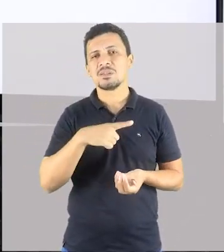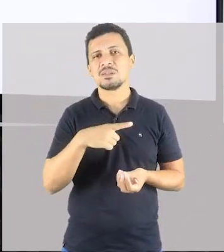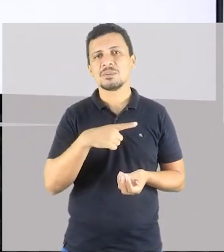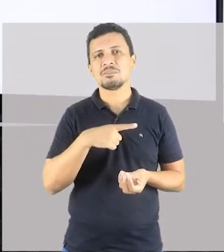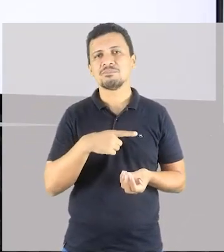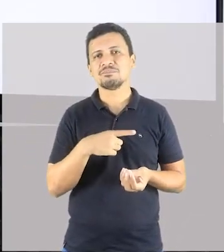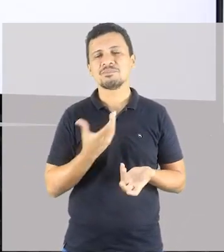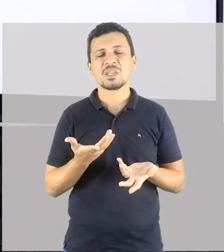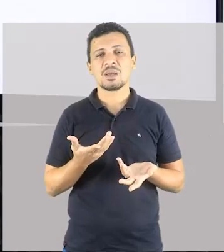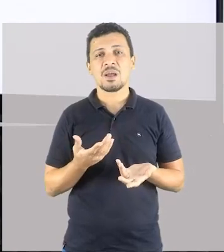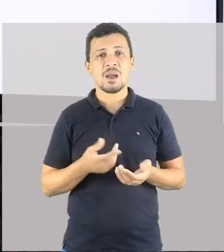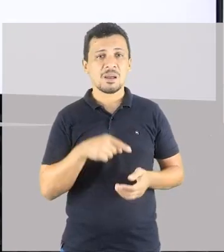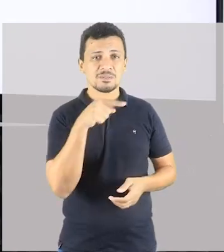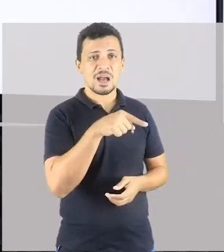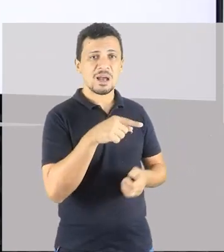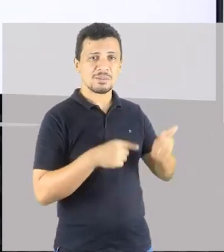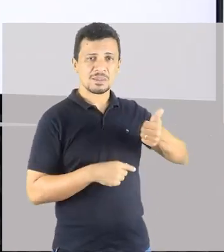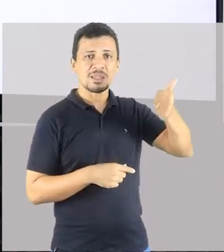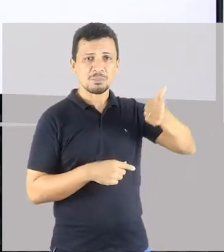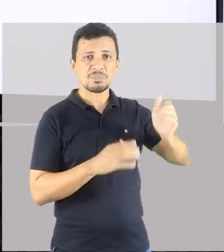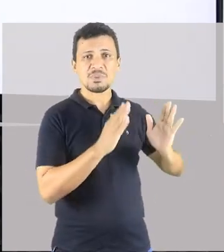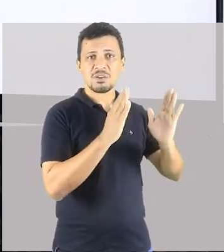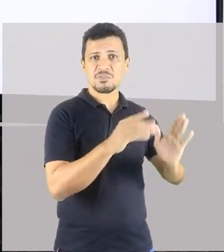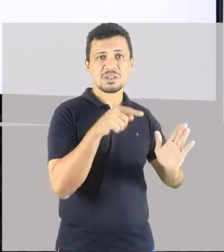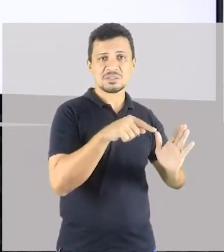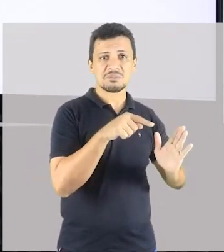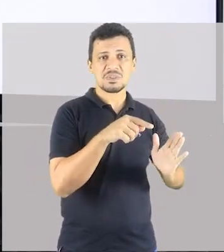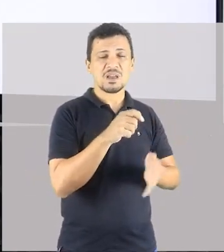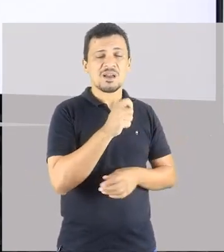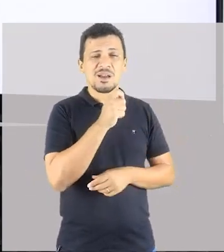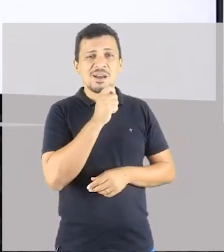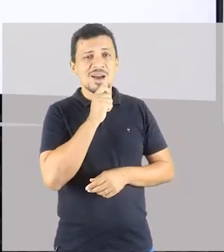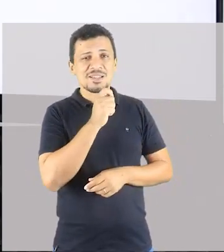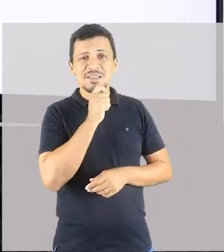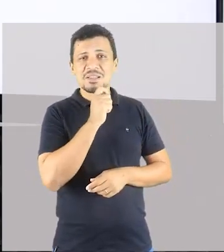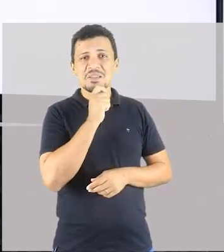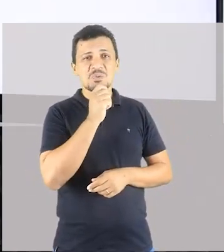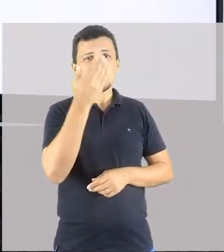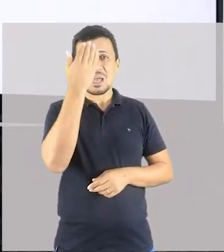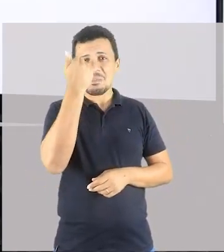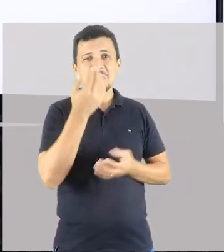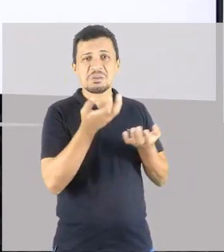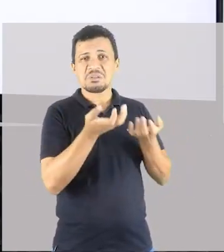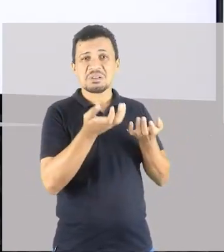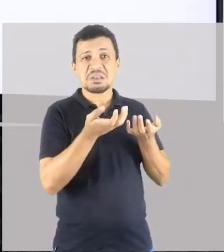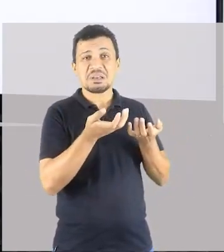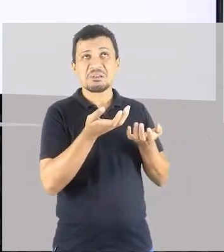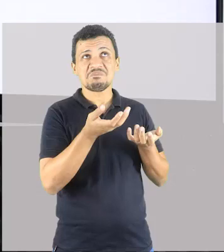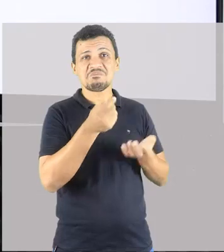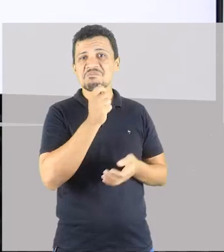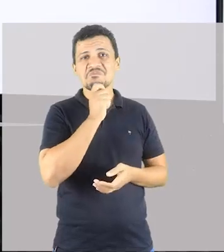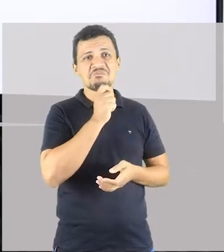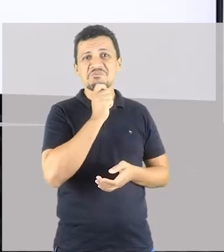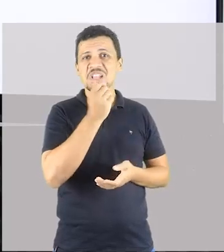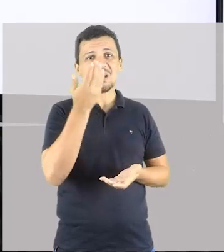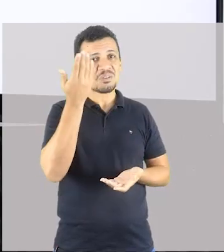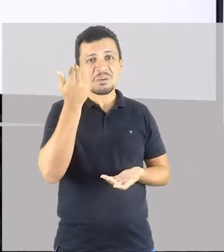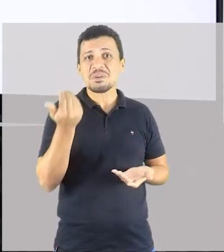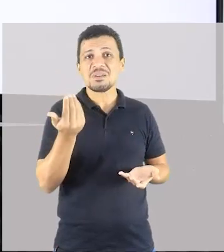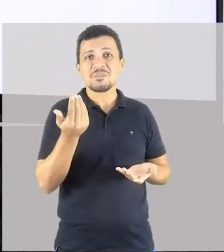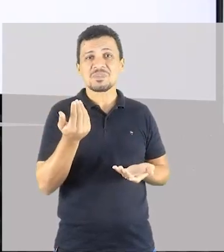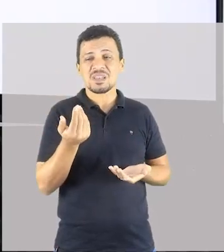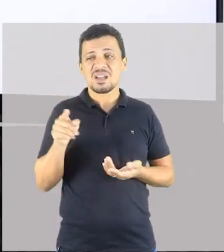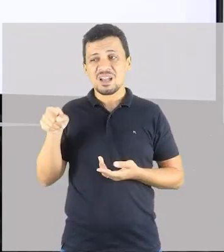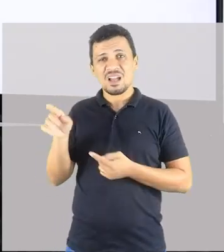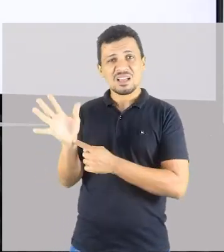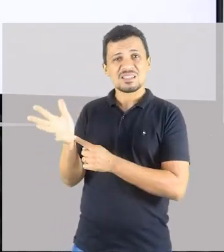assim, na primeira fase, eles não sabiam exatamente o que eles queriam. Eles só não queriam mais aquela